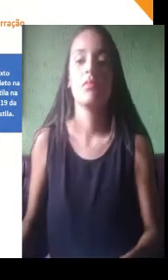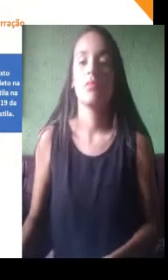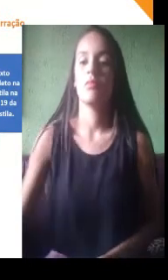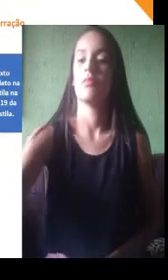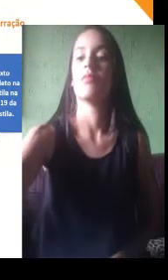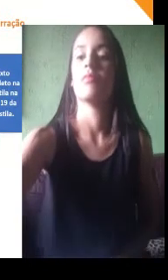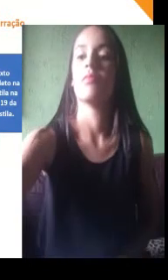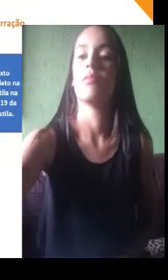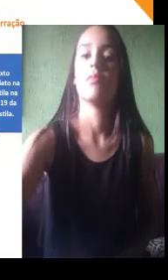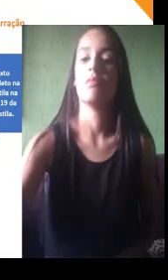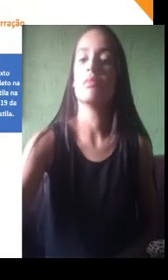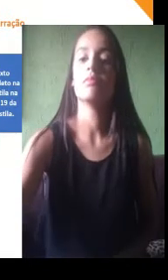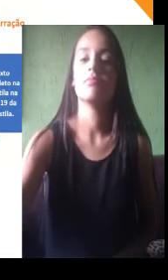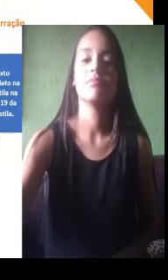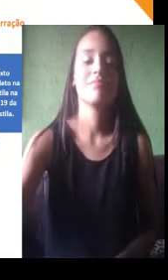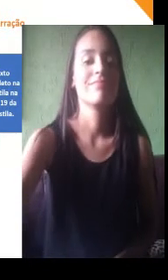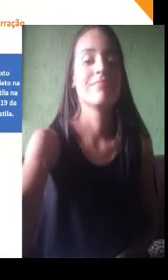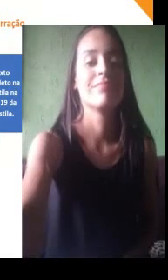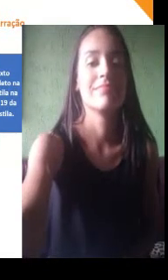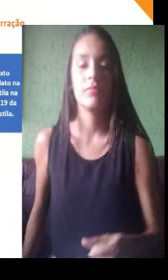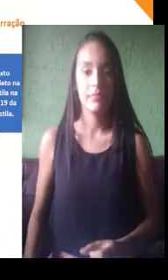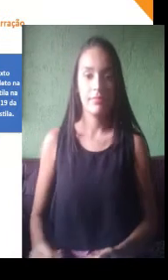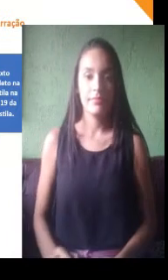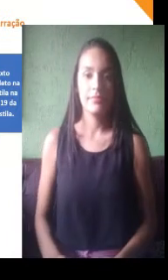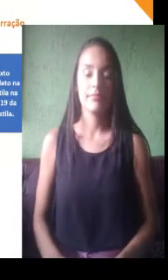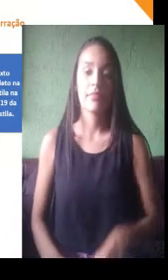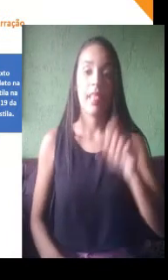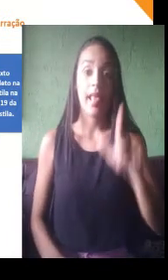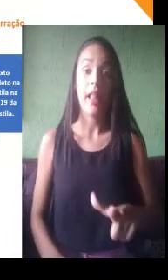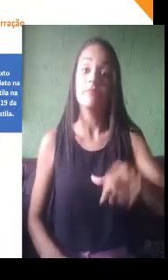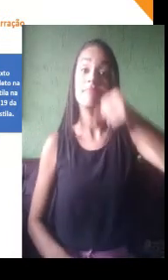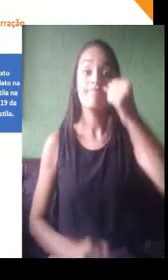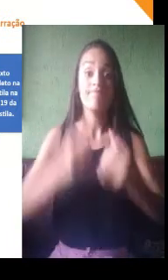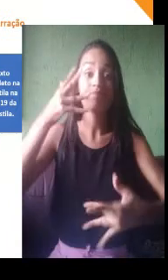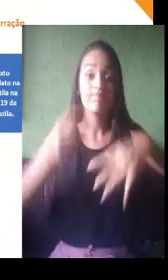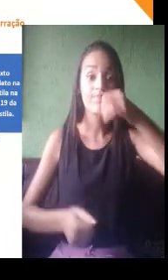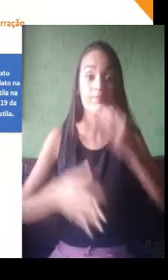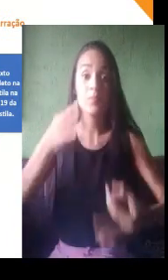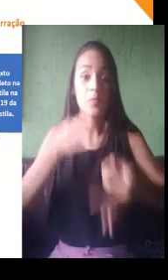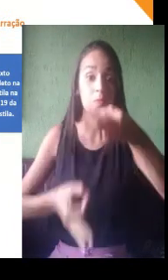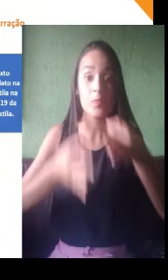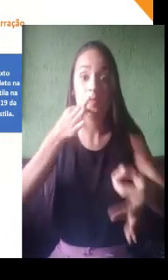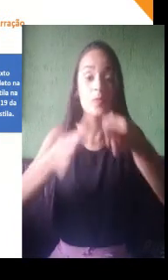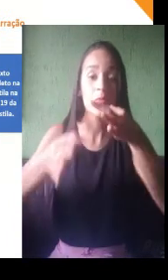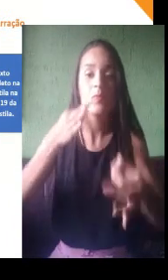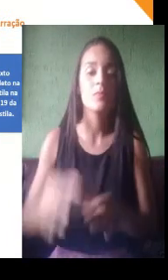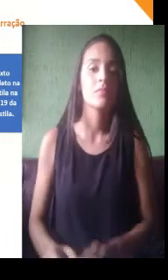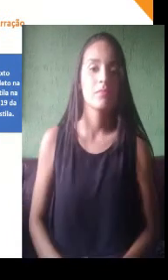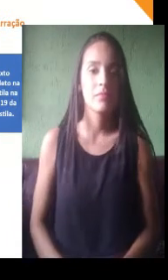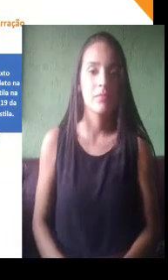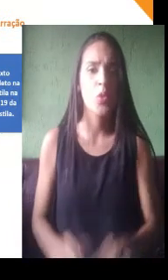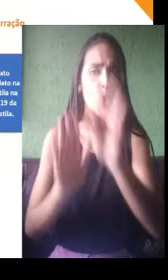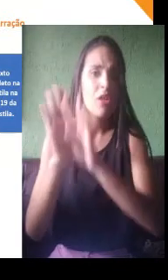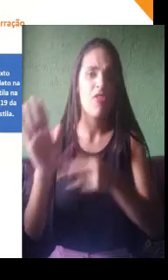né? Esse totalmente em negrito, pra mostrar aqui, o texto predomina nele a argumentação. Eu vou ler um trechinho desse